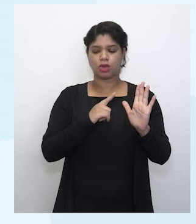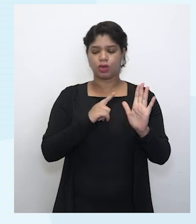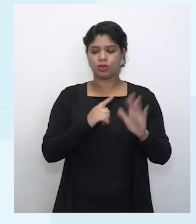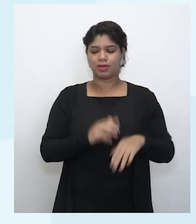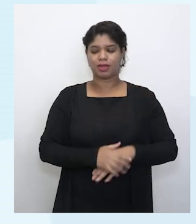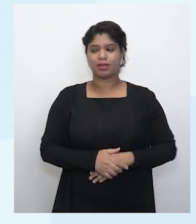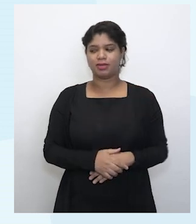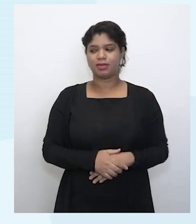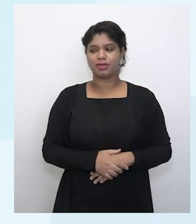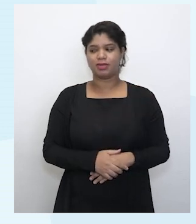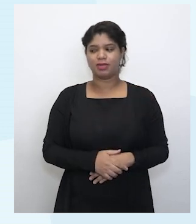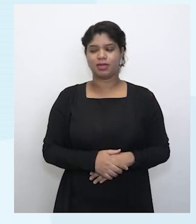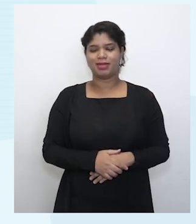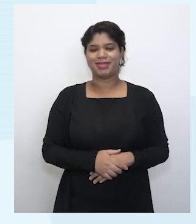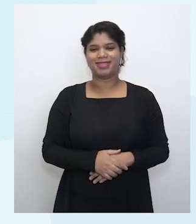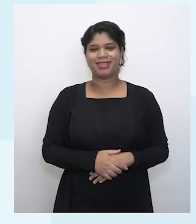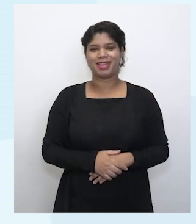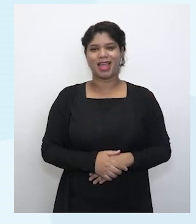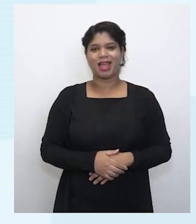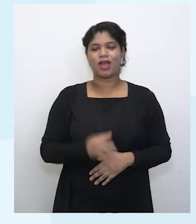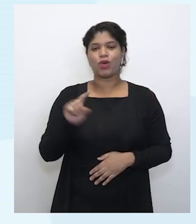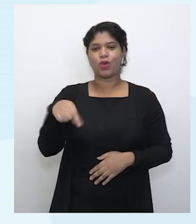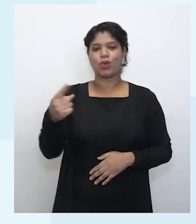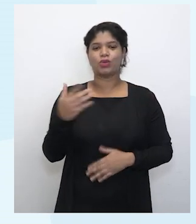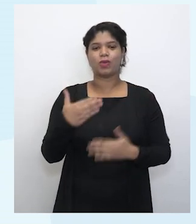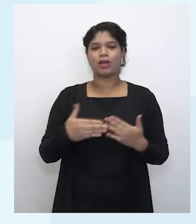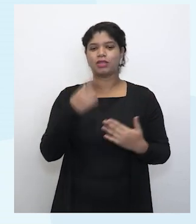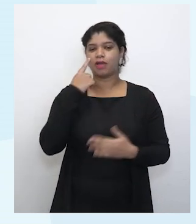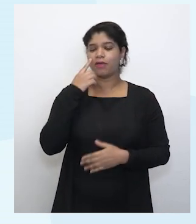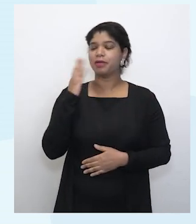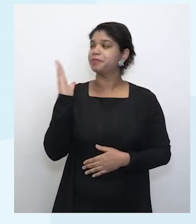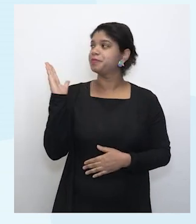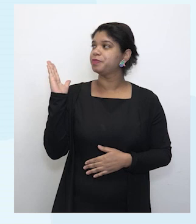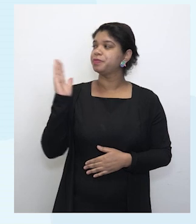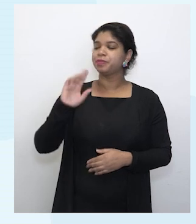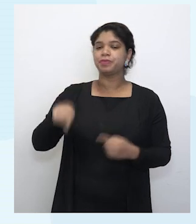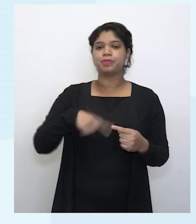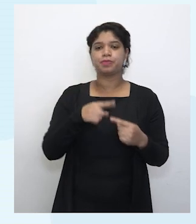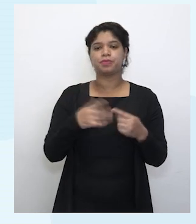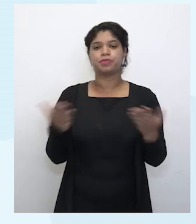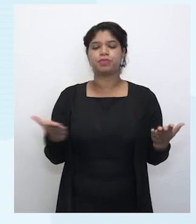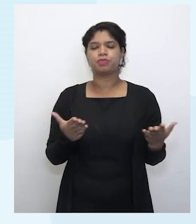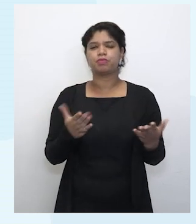Vamos para o próximo slide, objetivo do nosso encontro.